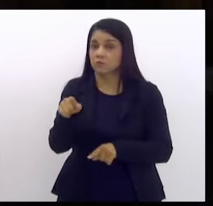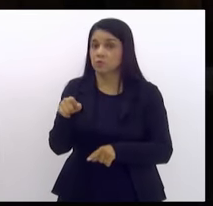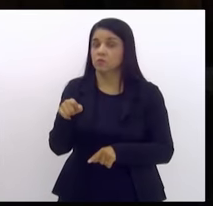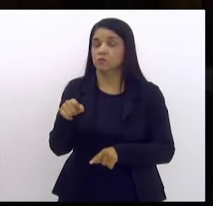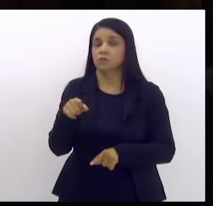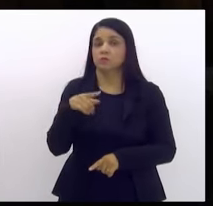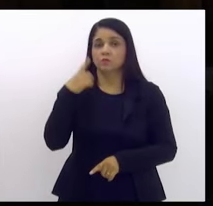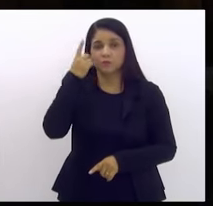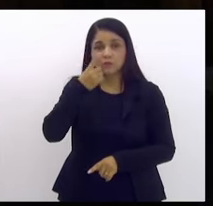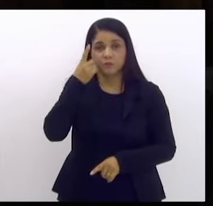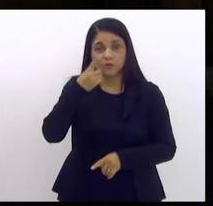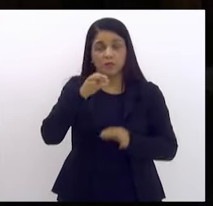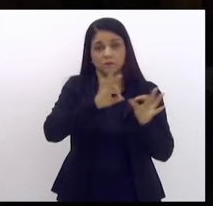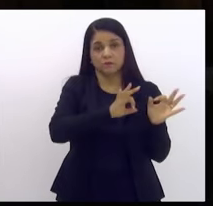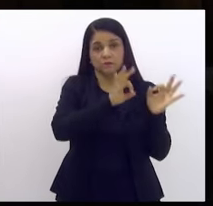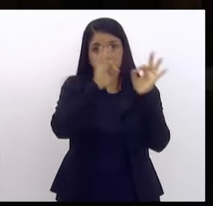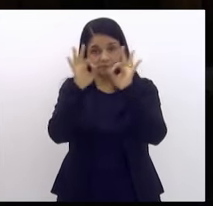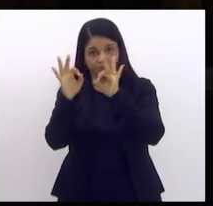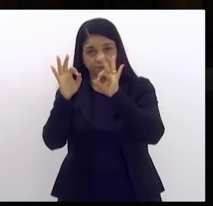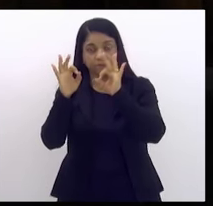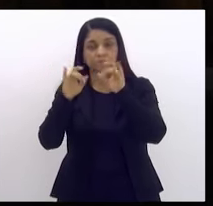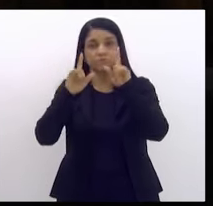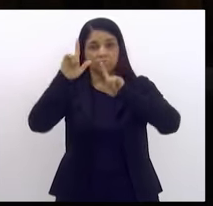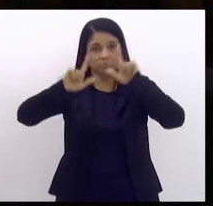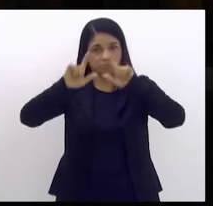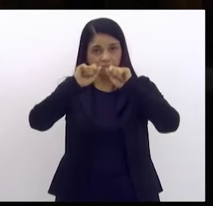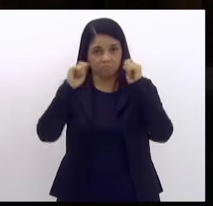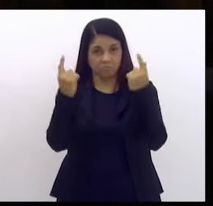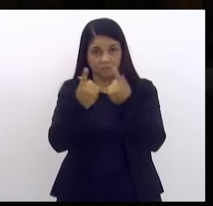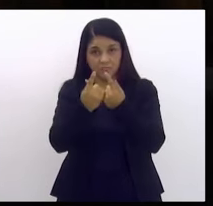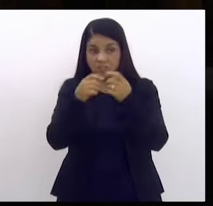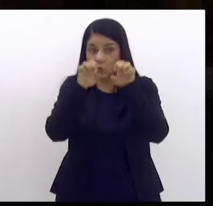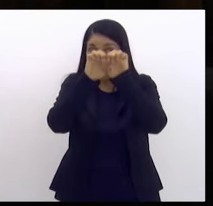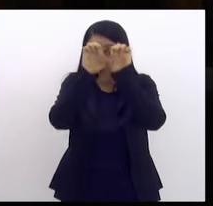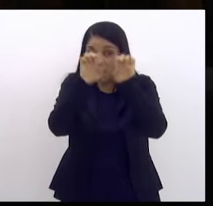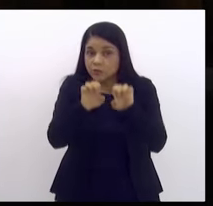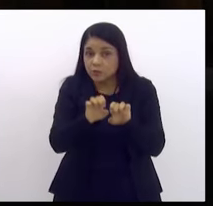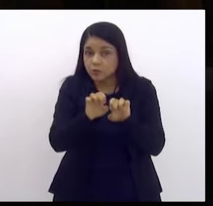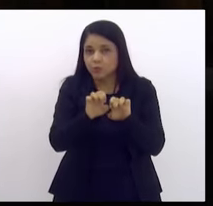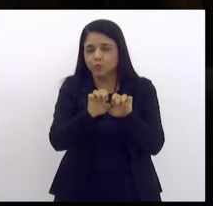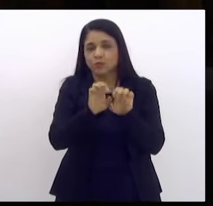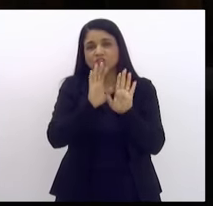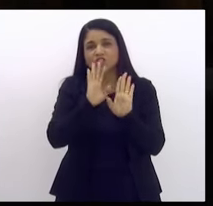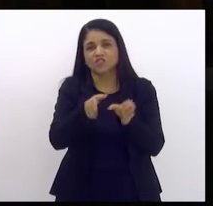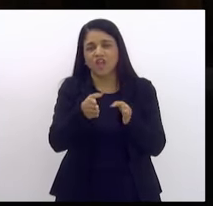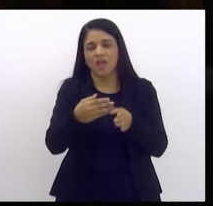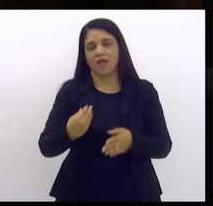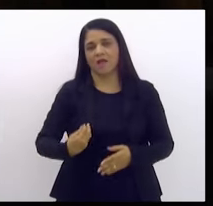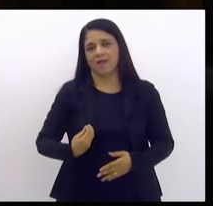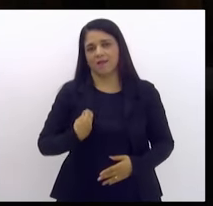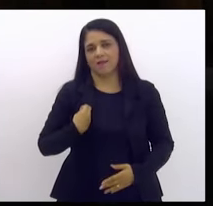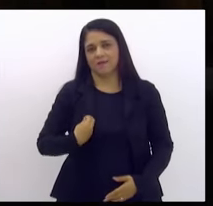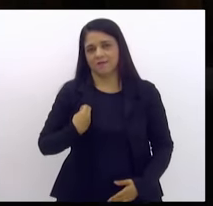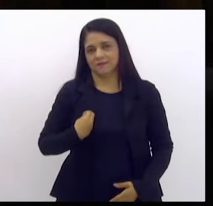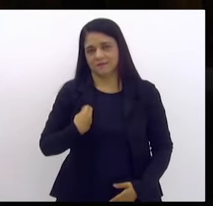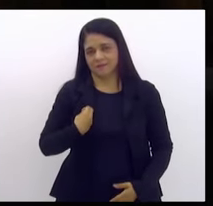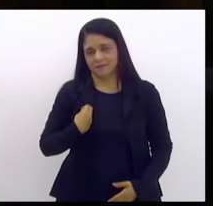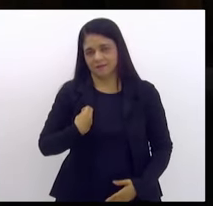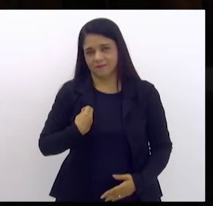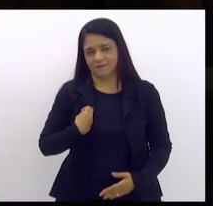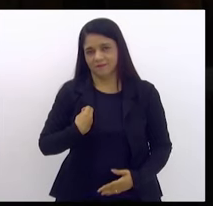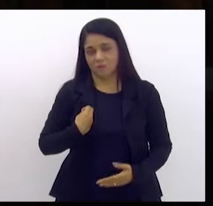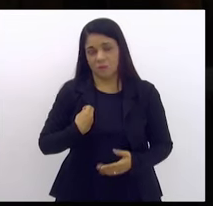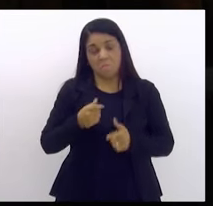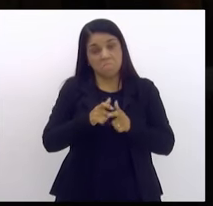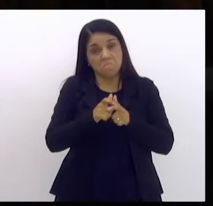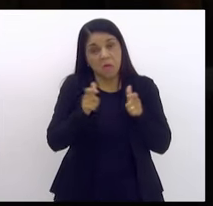nos ouvem pela TV Alerj, que são tão somente estruturas já existentes, muitas delas, ou a